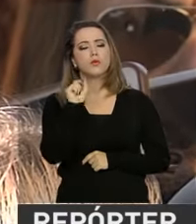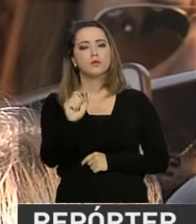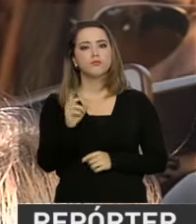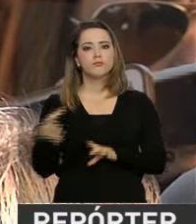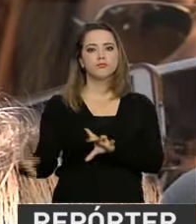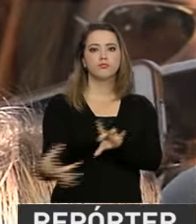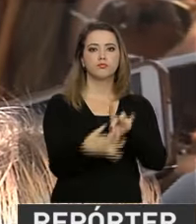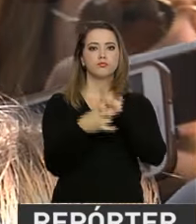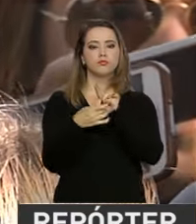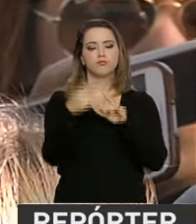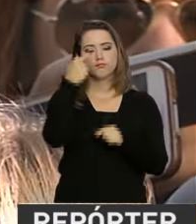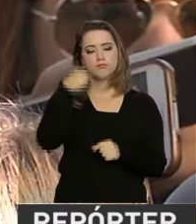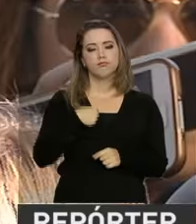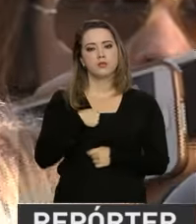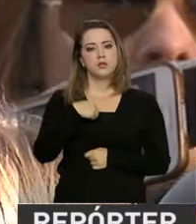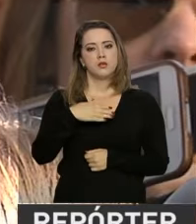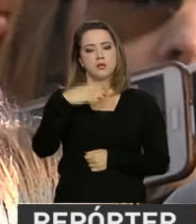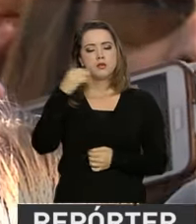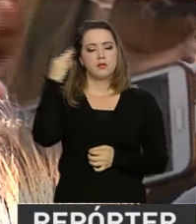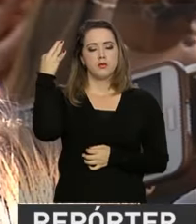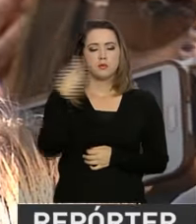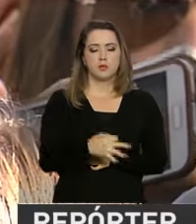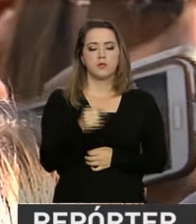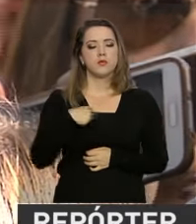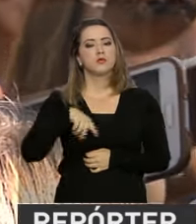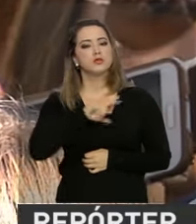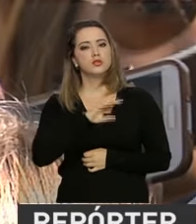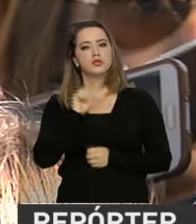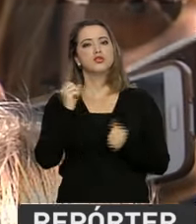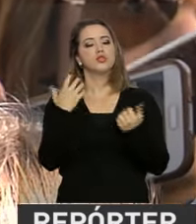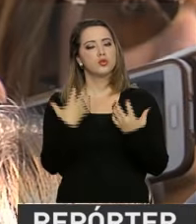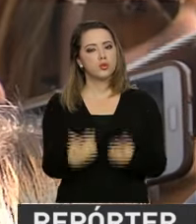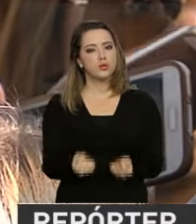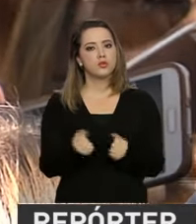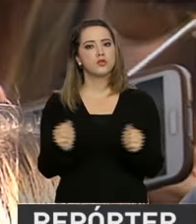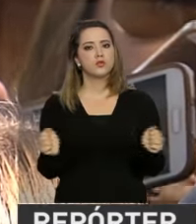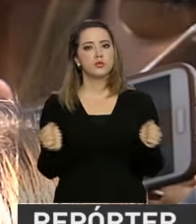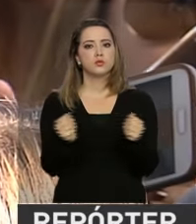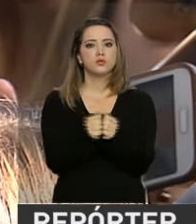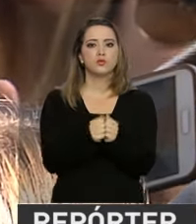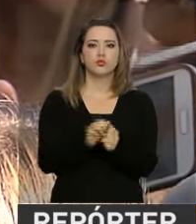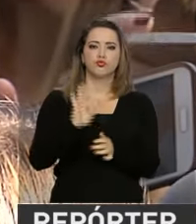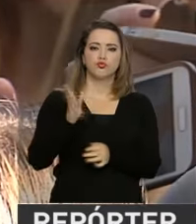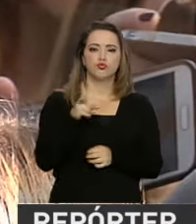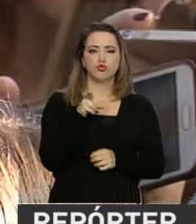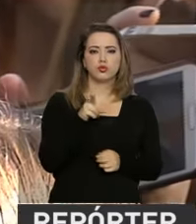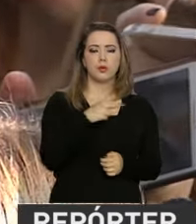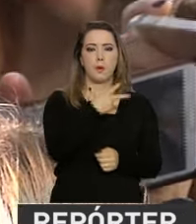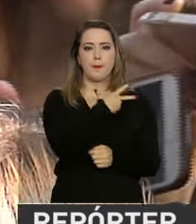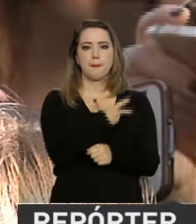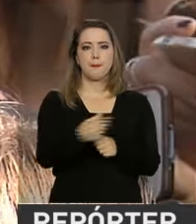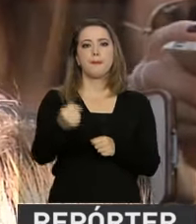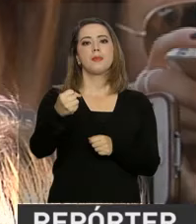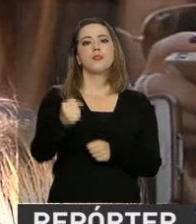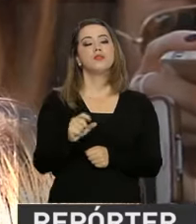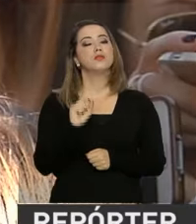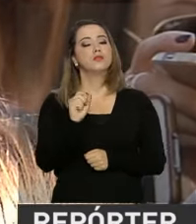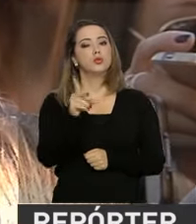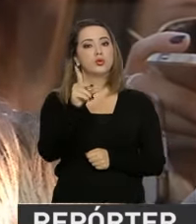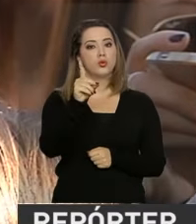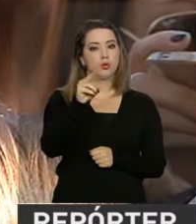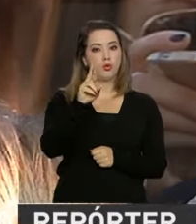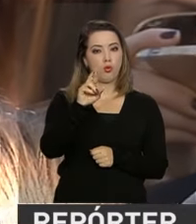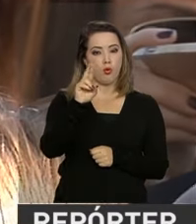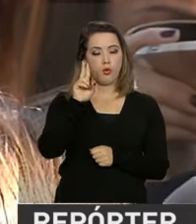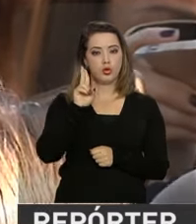que vamos aí, sob o comando do líder do governo, dos líderes da base na Câmara, colher mais uma vitória em relação à questão da DRU, que está